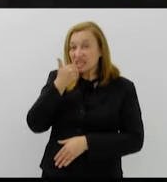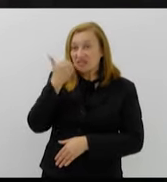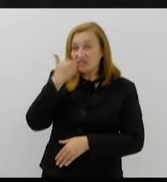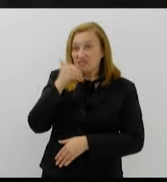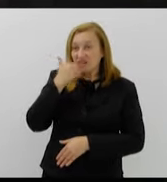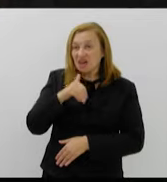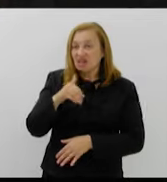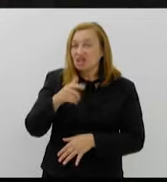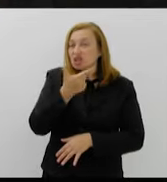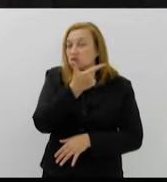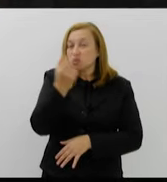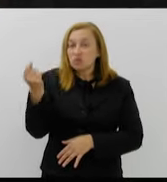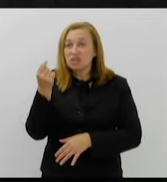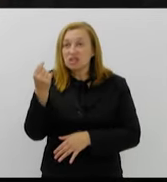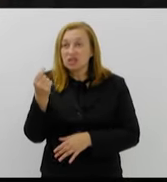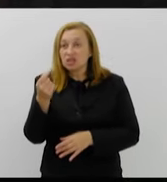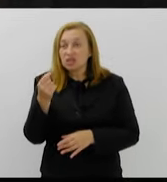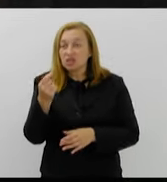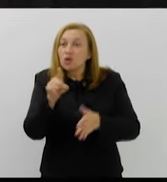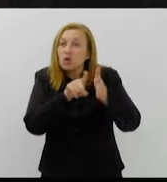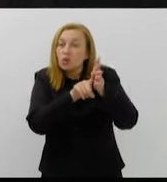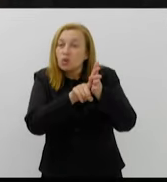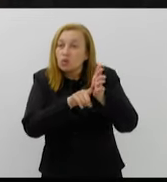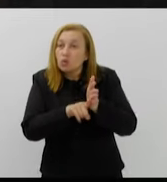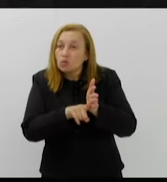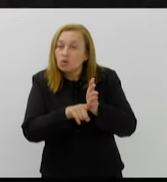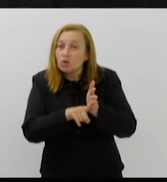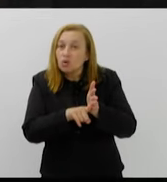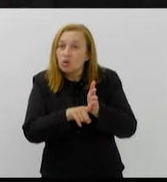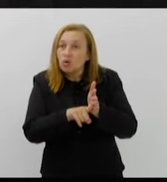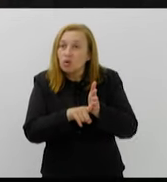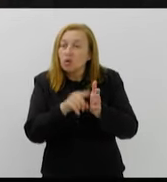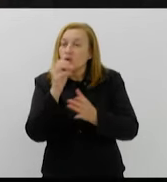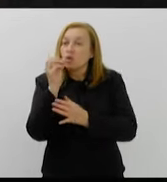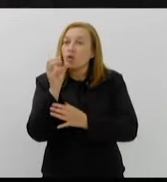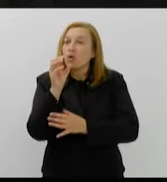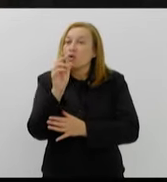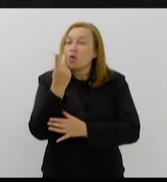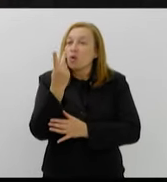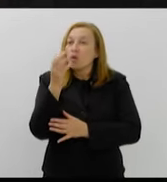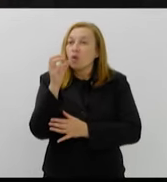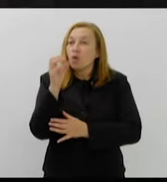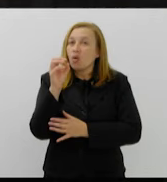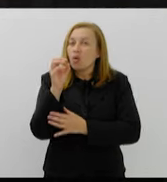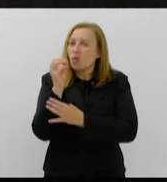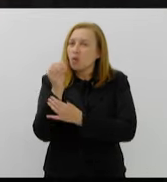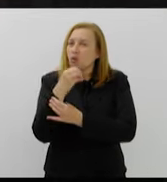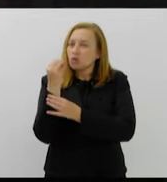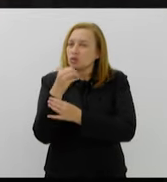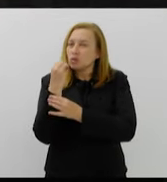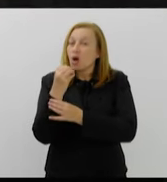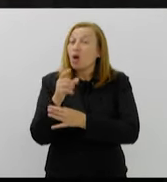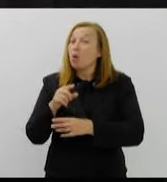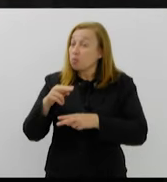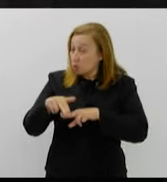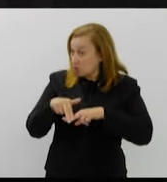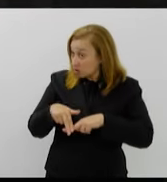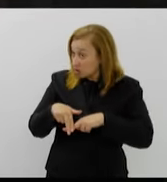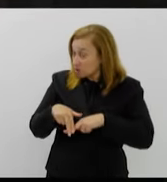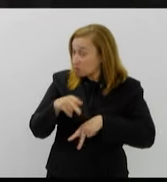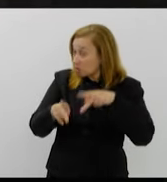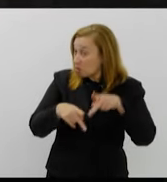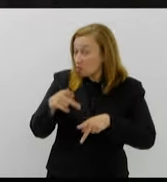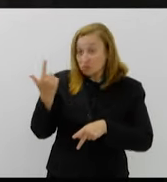de 200 consultas para próprio de Ortopedia e aí por isso população de queimad que você não